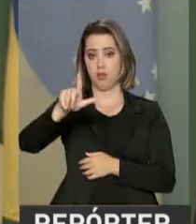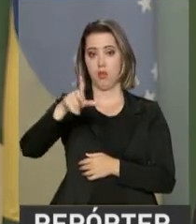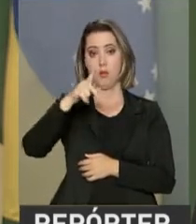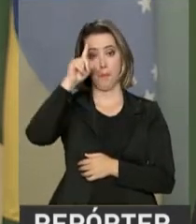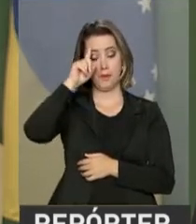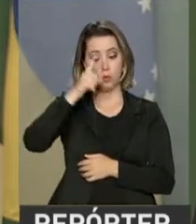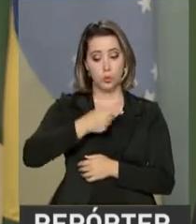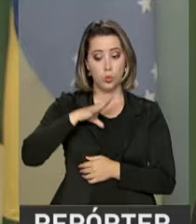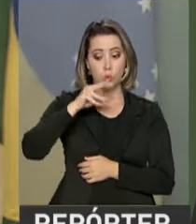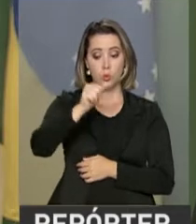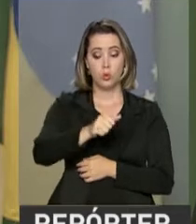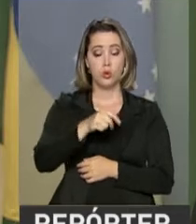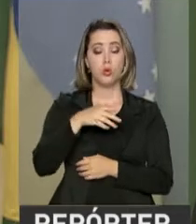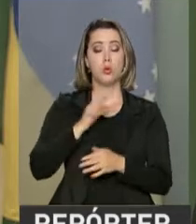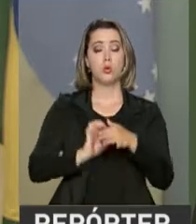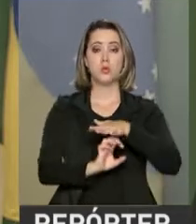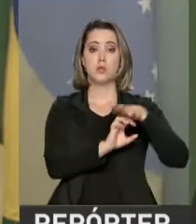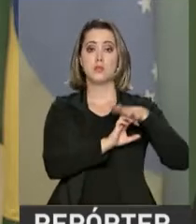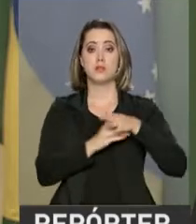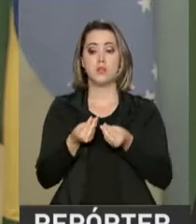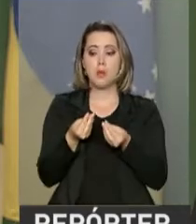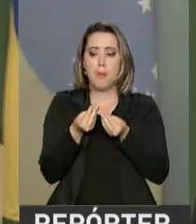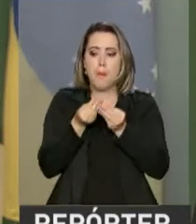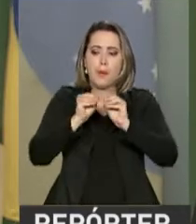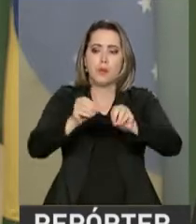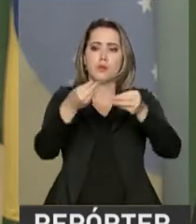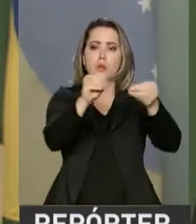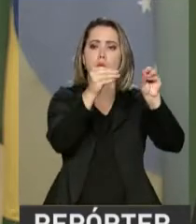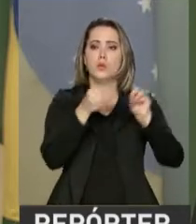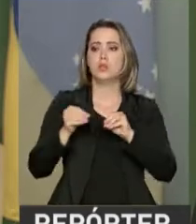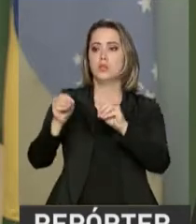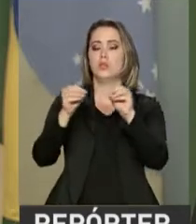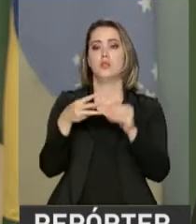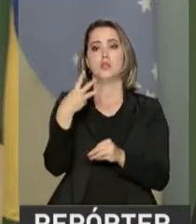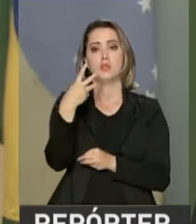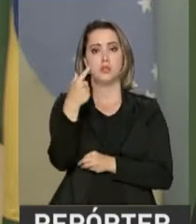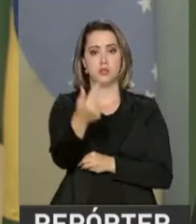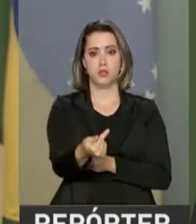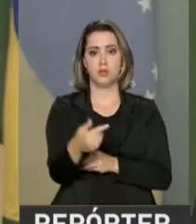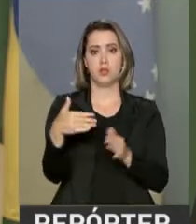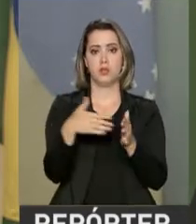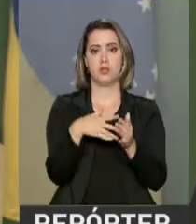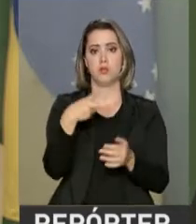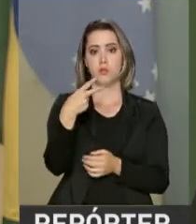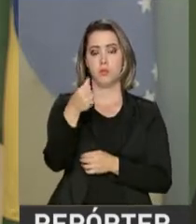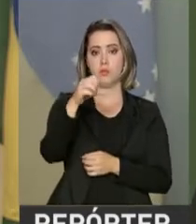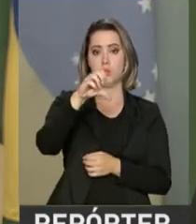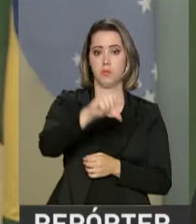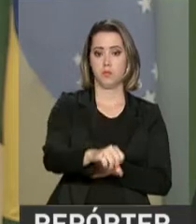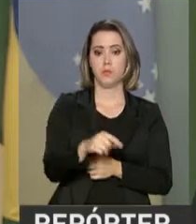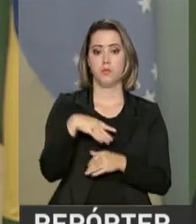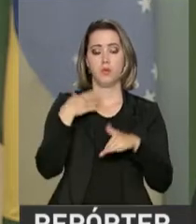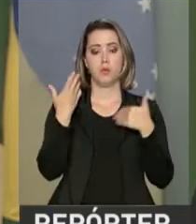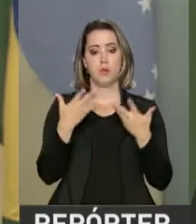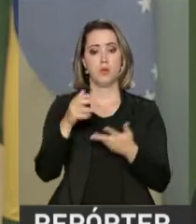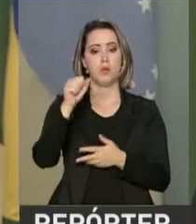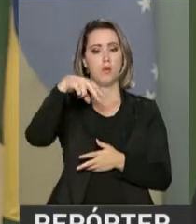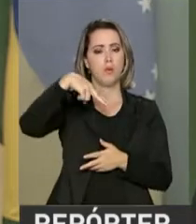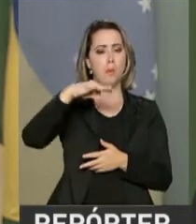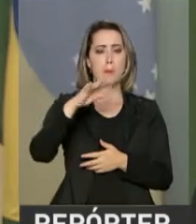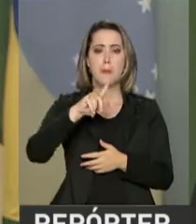leilão levassem o 3G a todos os municípios brasileiros até o final de 2019. Então a Anatel, à medida